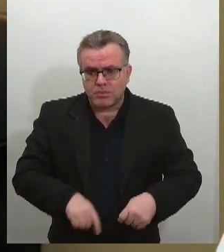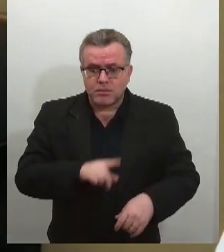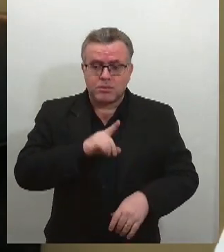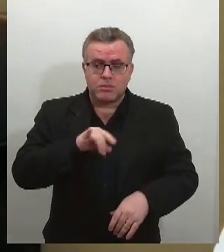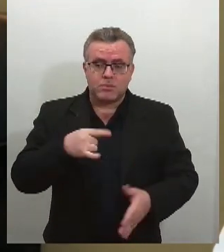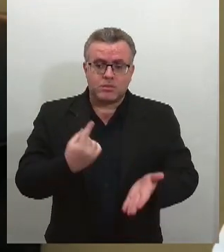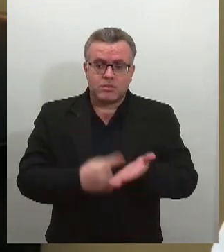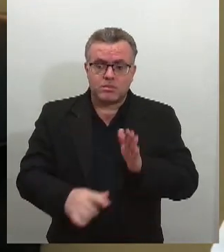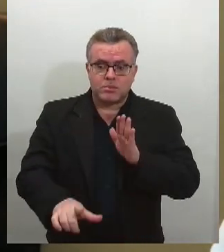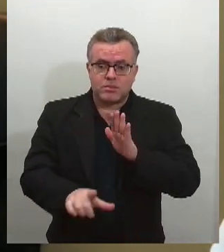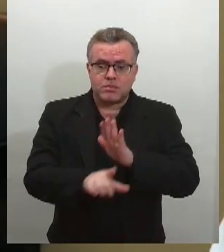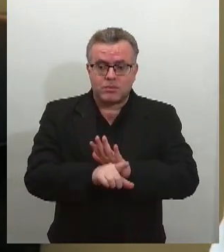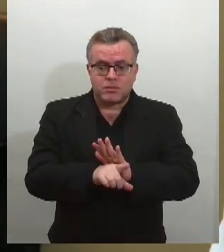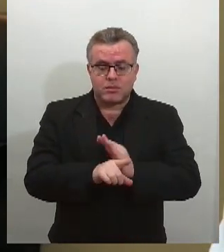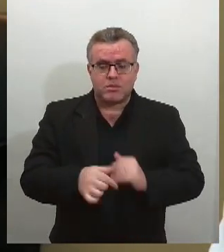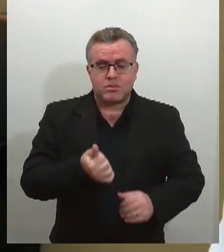número